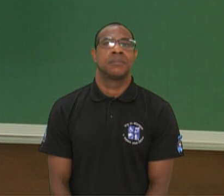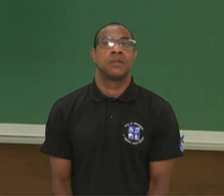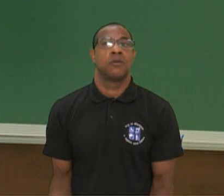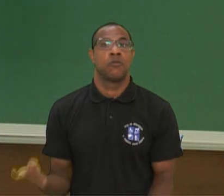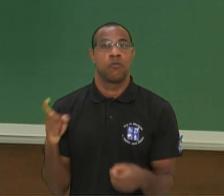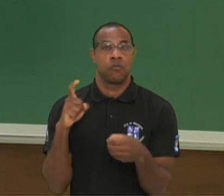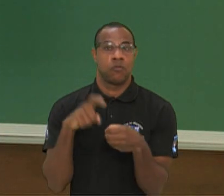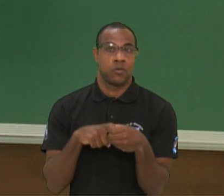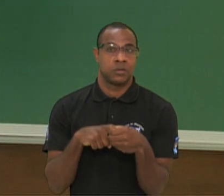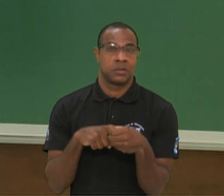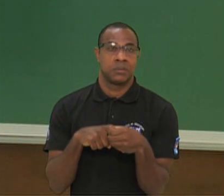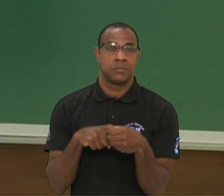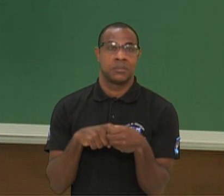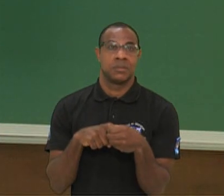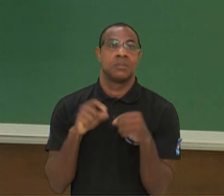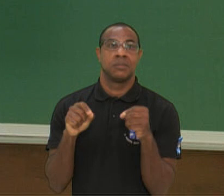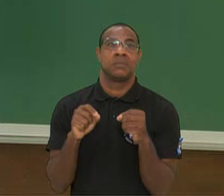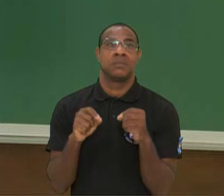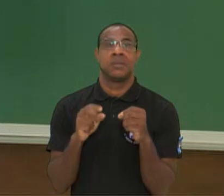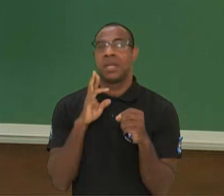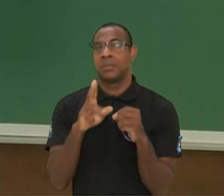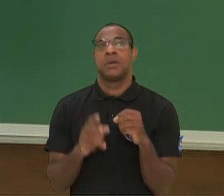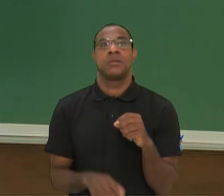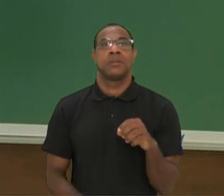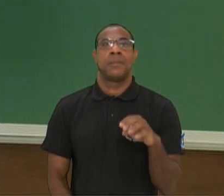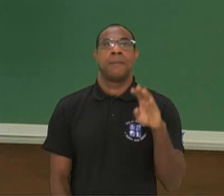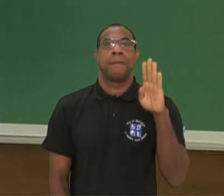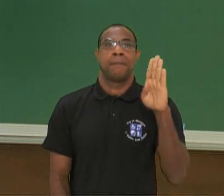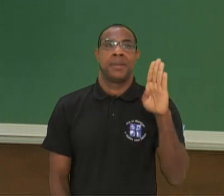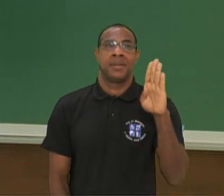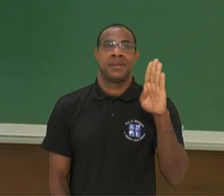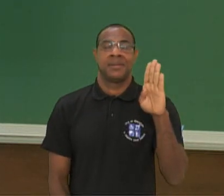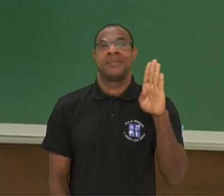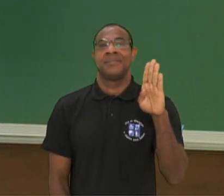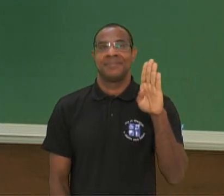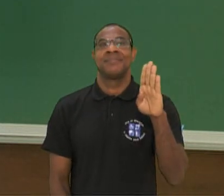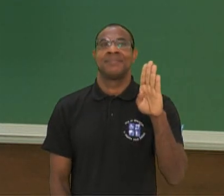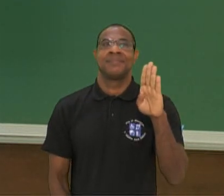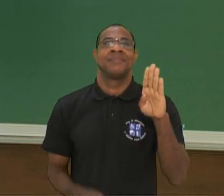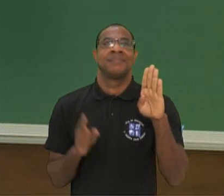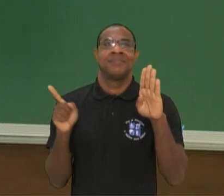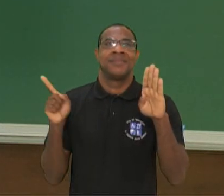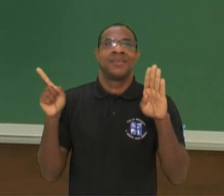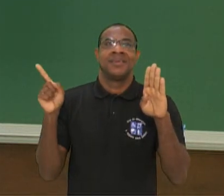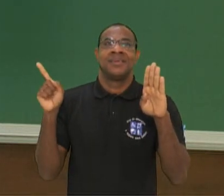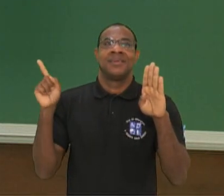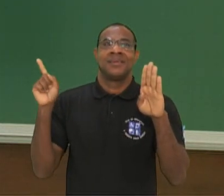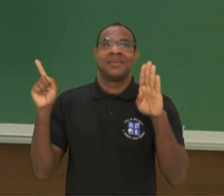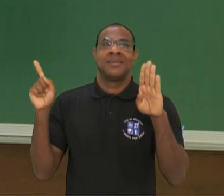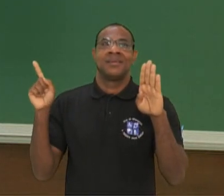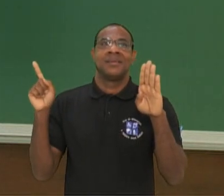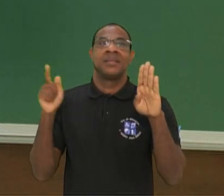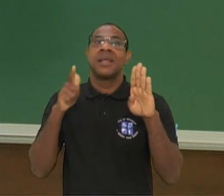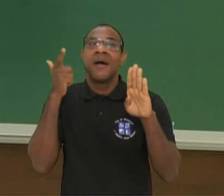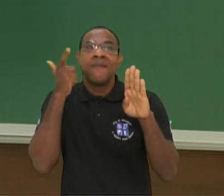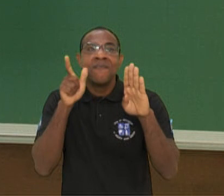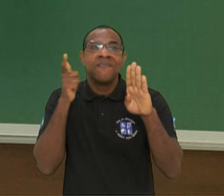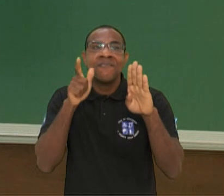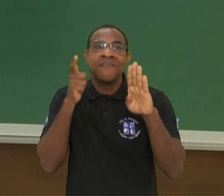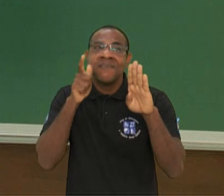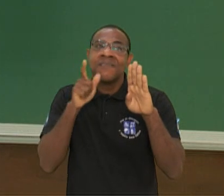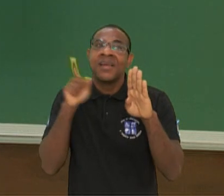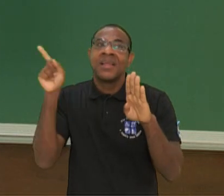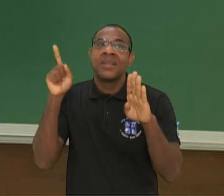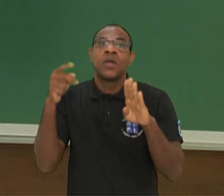Estamos de volta e nesse caso a resposta correta é o Kevin Anderson. Então nesse caso ele está vencendo